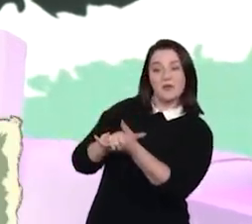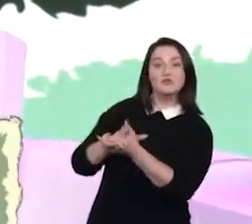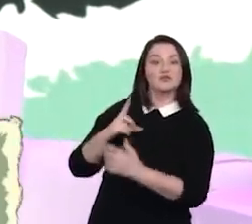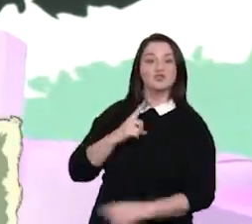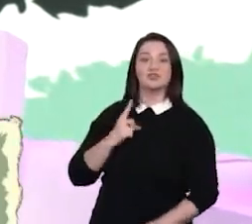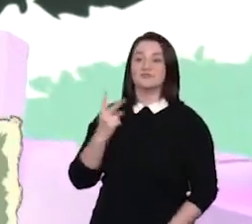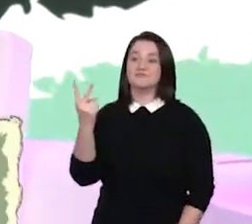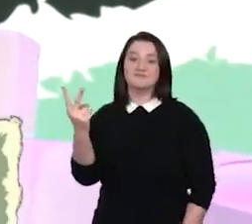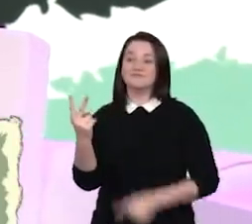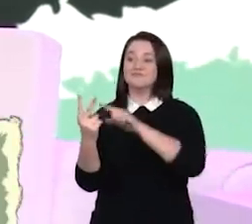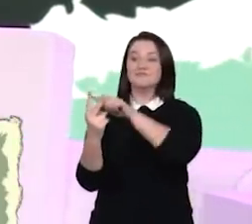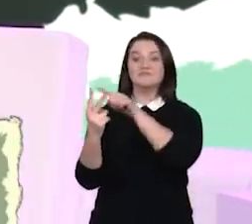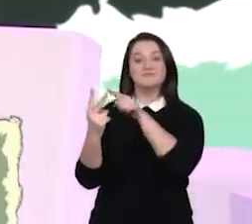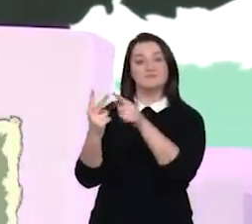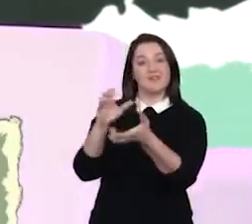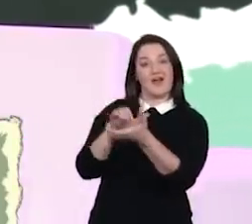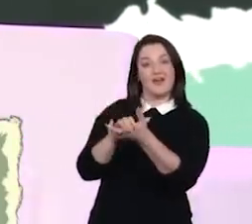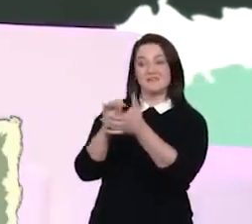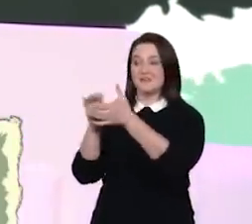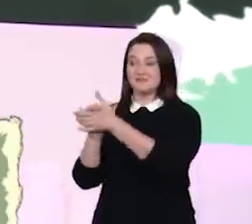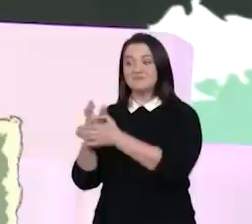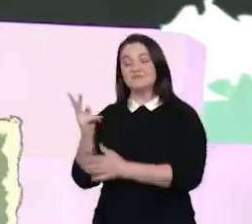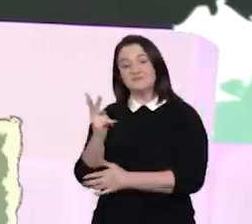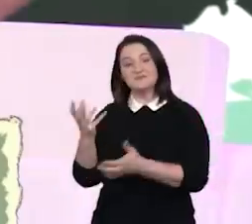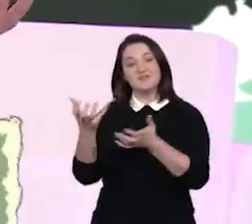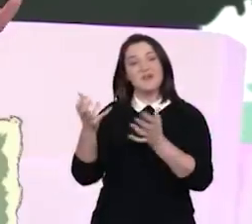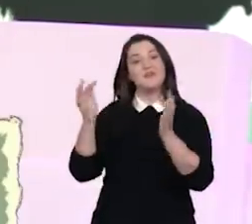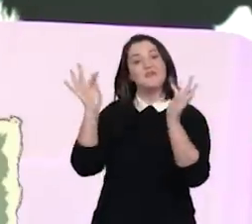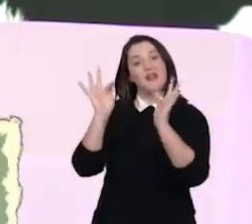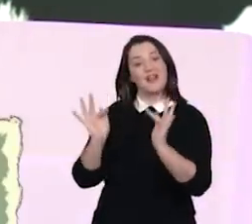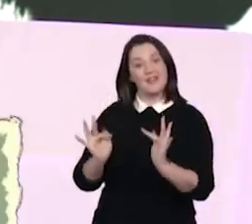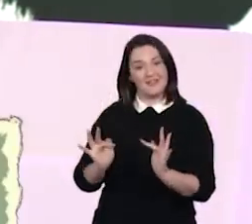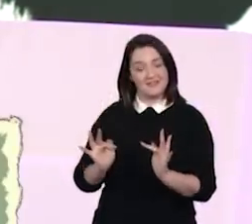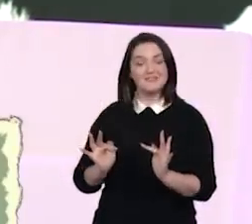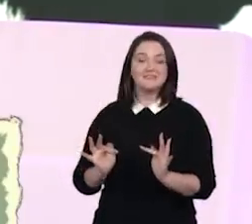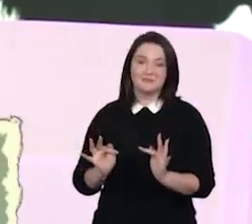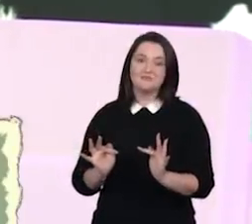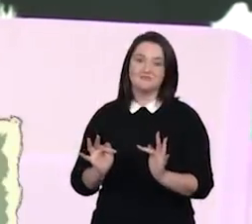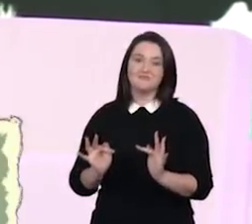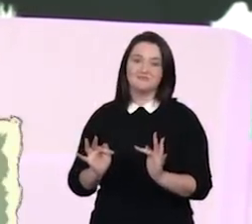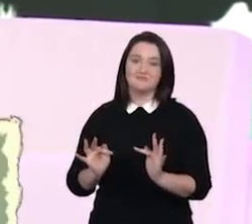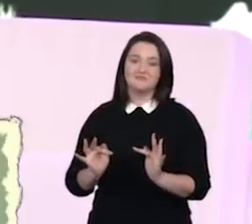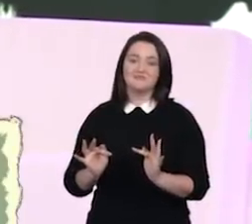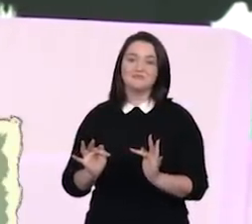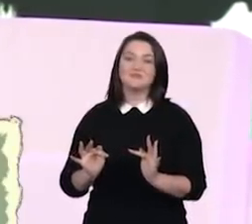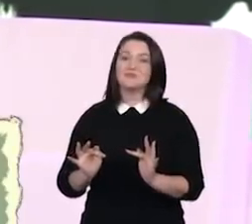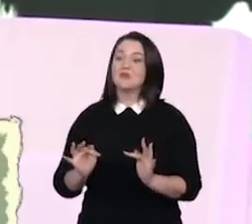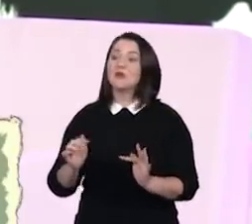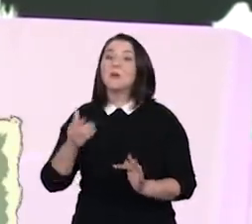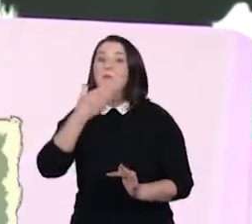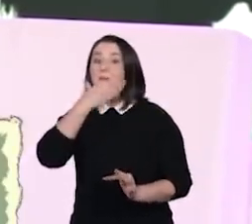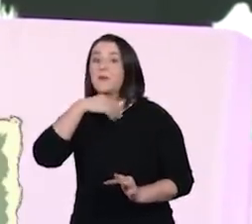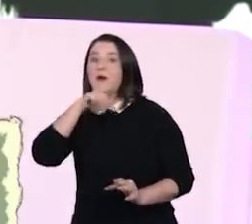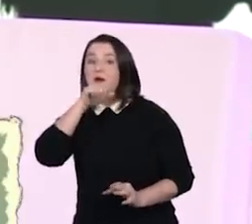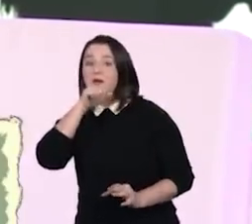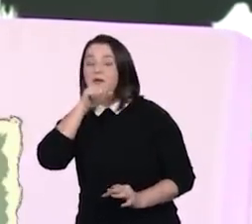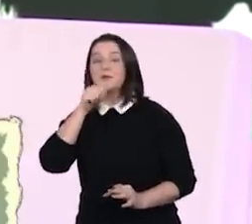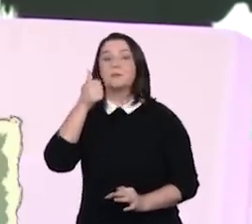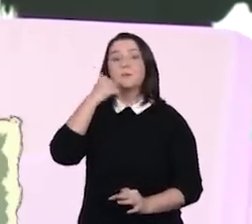planejado ser feliz. Mesmo que esse planejamento tenha começado com os pais, mas os pais haviam